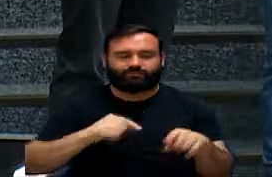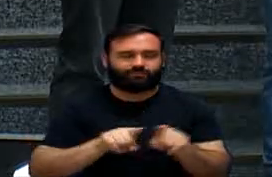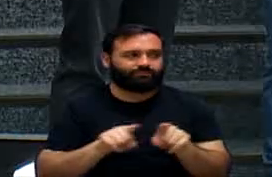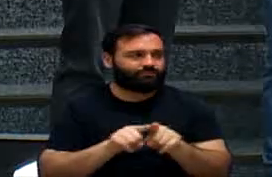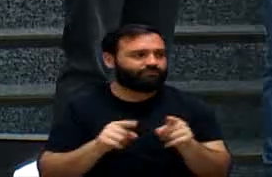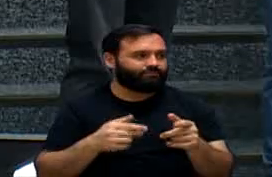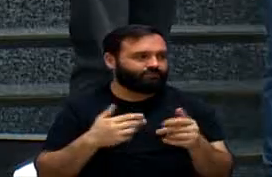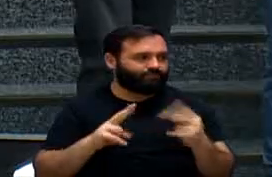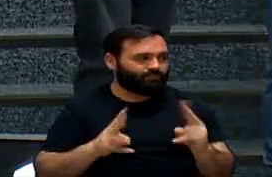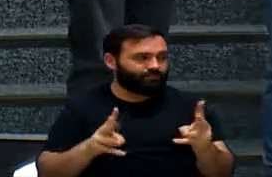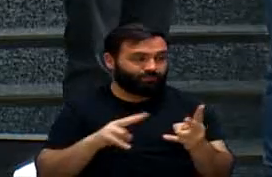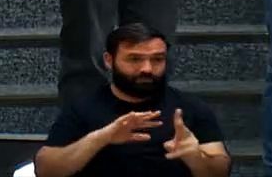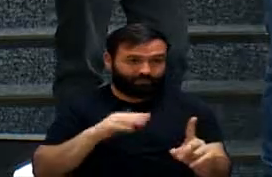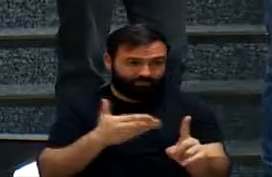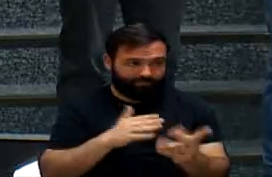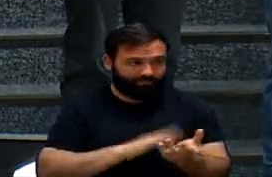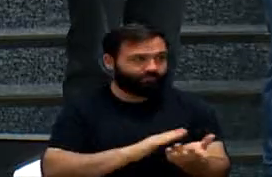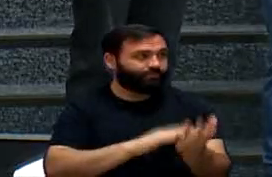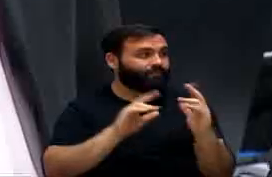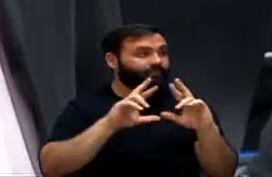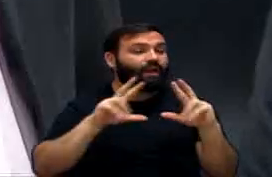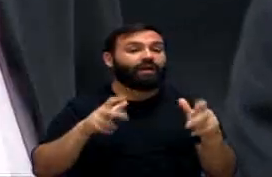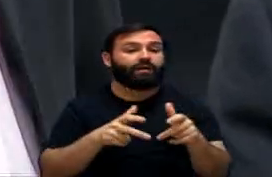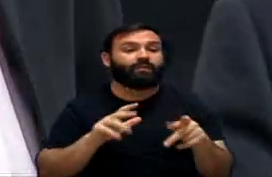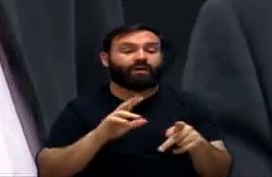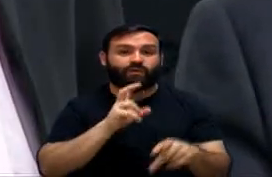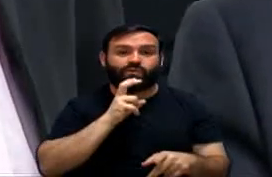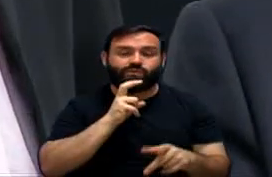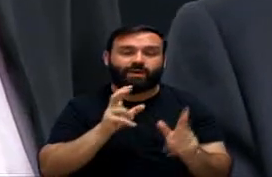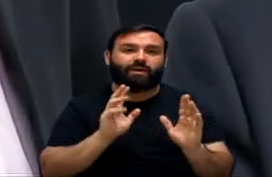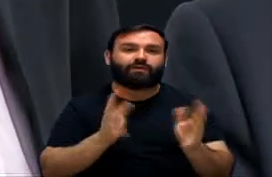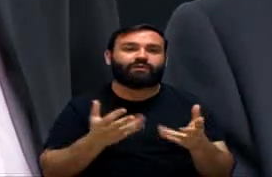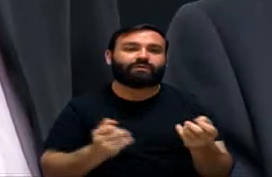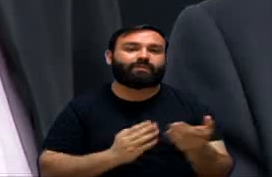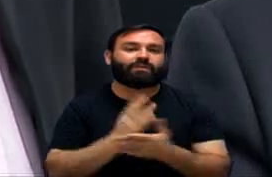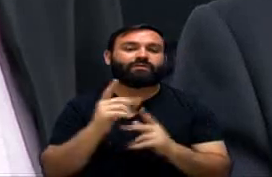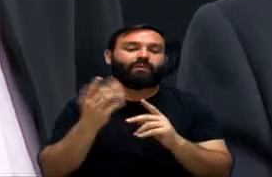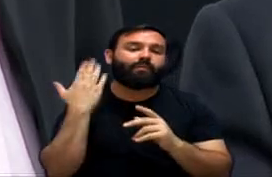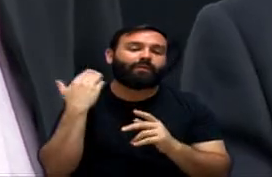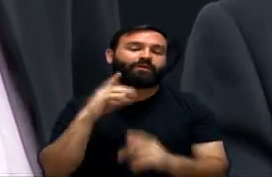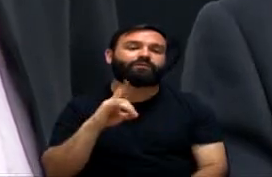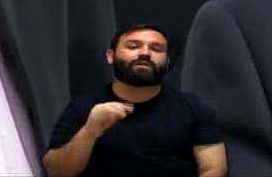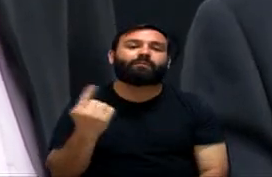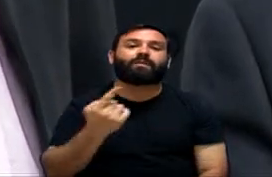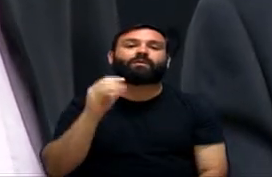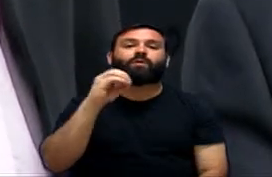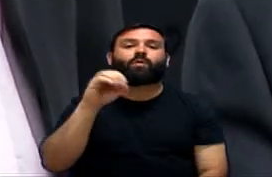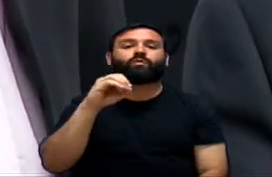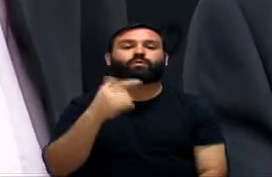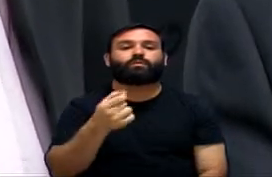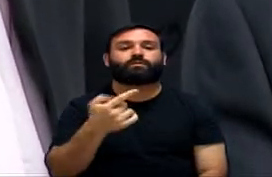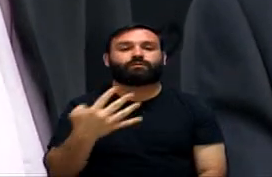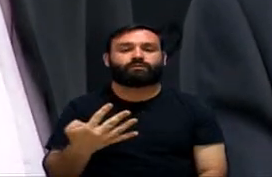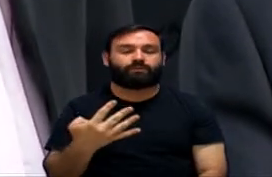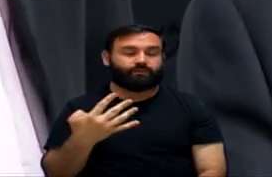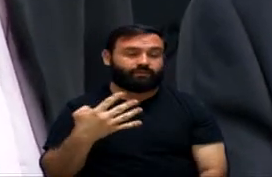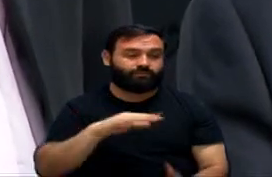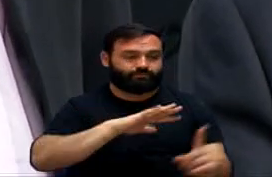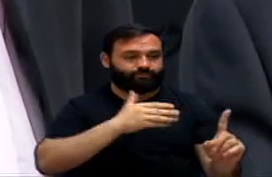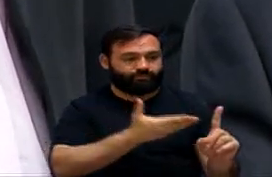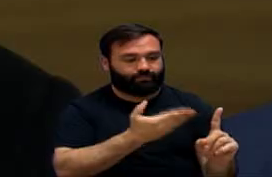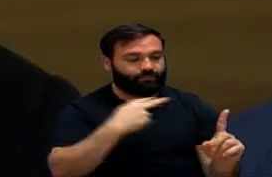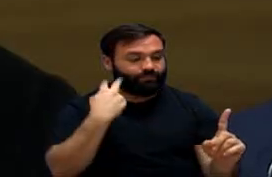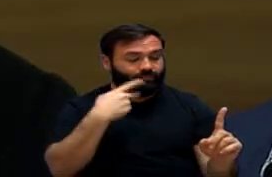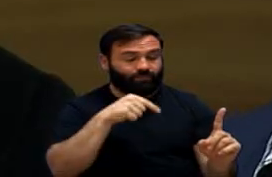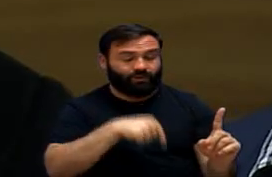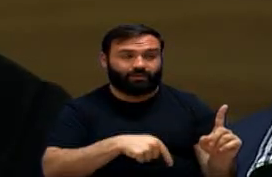Presidente voto de congratulações a Câmara Municipal de Sorocaba conforme aprovado em sua reunião do Dia 1eo de outubro de 2024 homenagei o